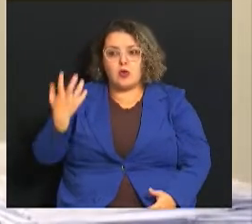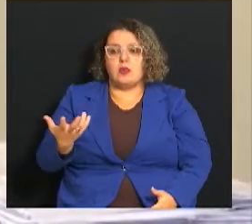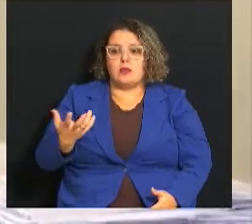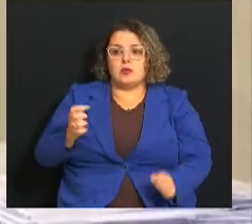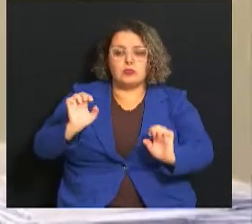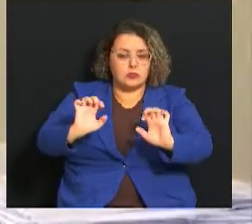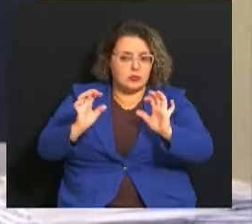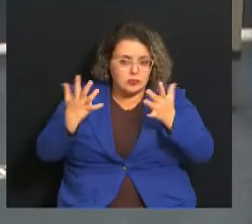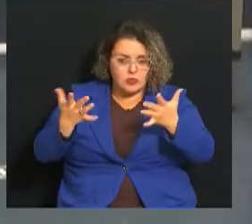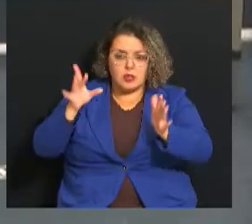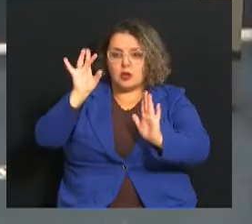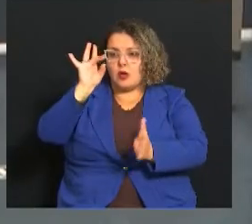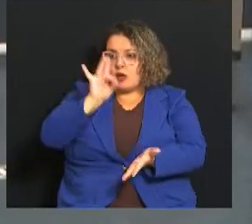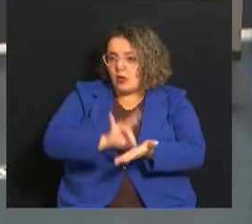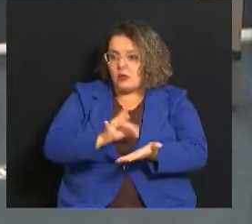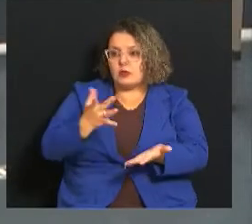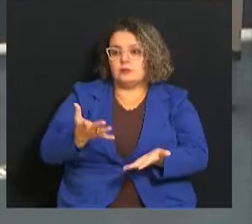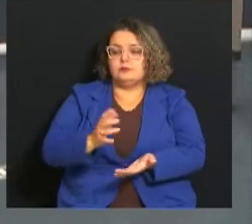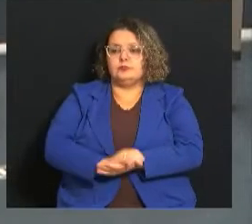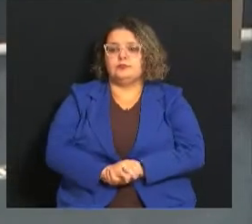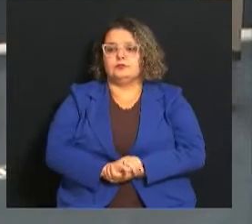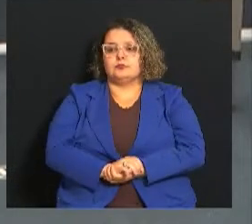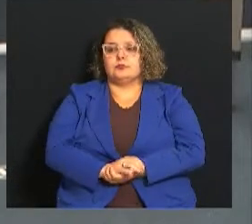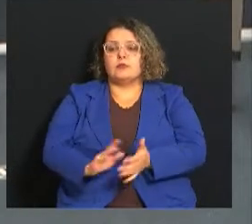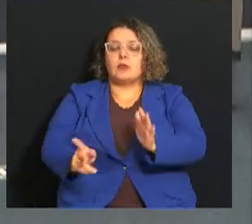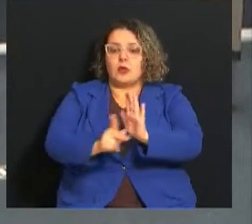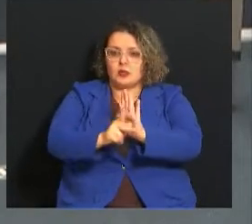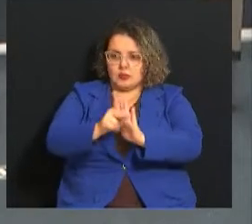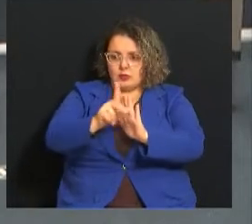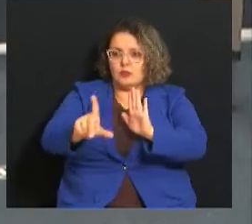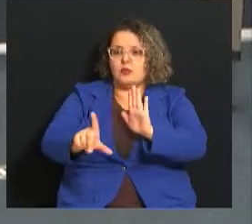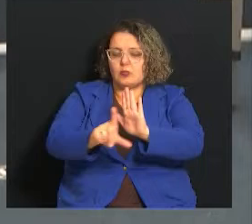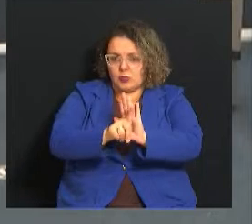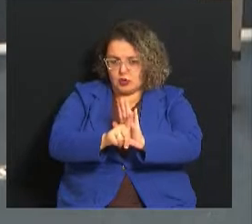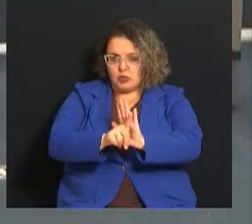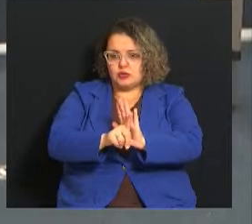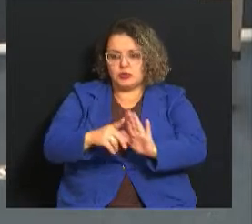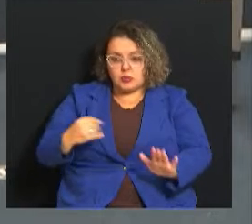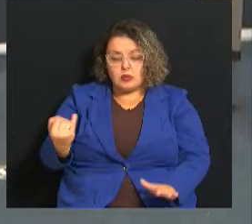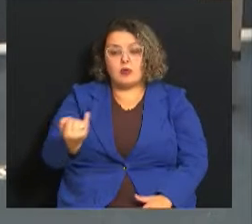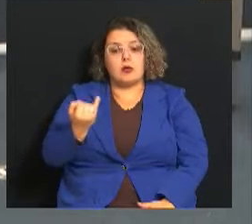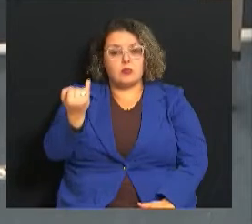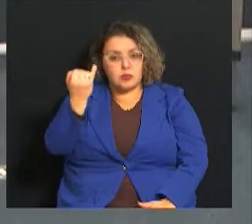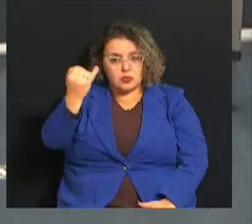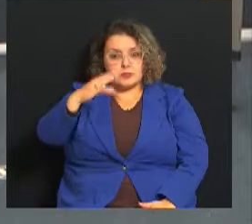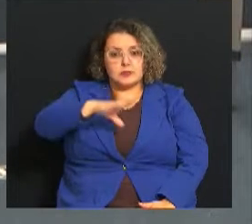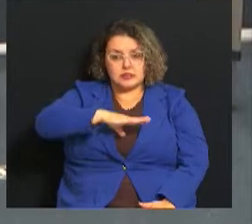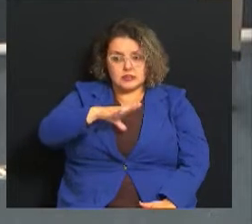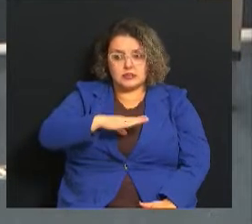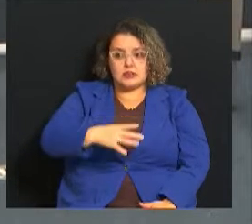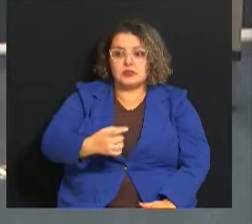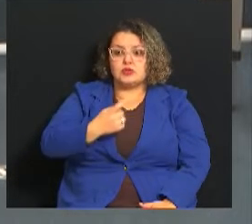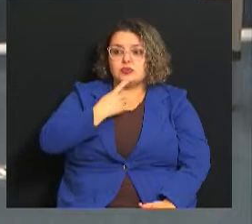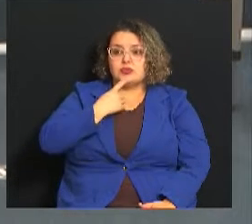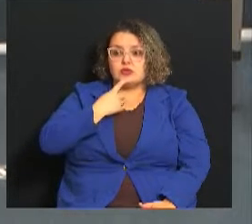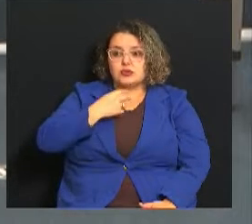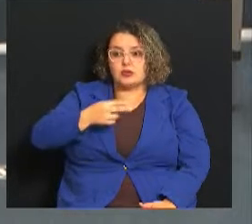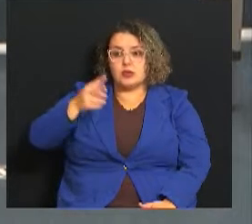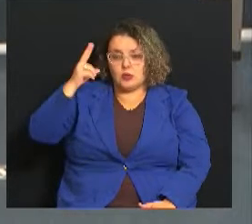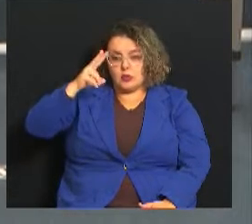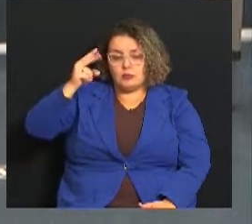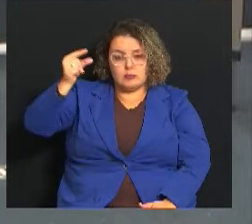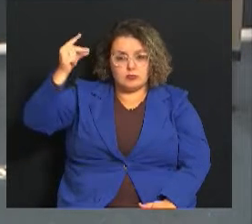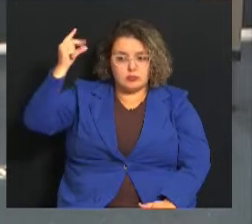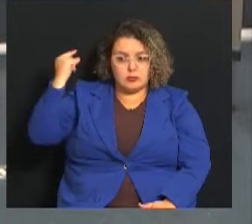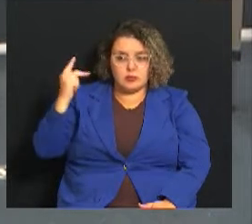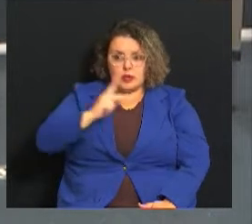eventos oficiais. Sem dúvida, esse é um projeto de lei que é muito importante para a cidade de Campinas. Eu me recordo, quando estava presidente do Conselho